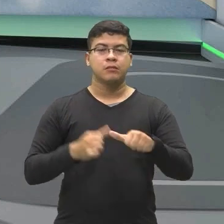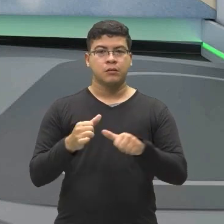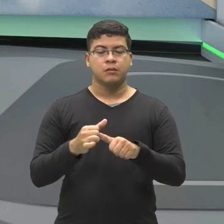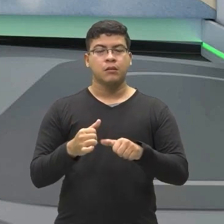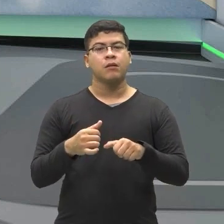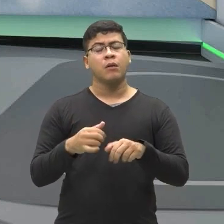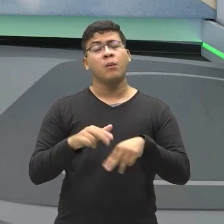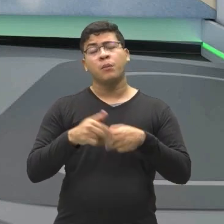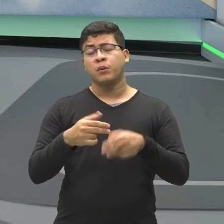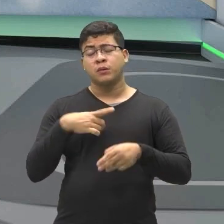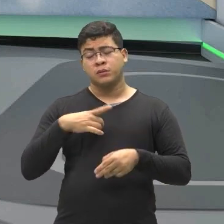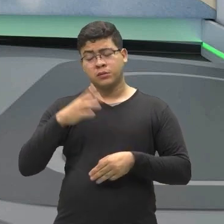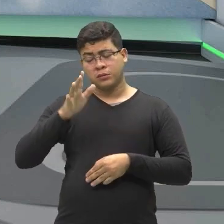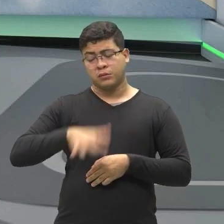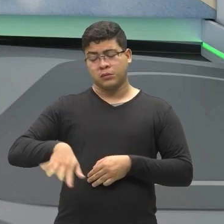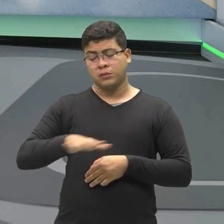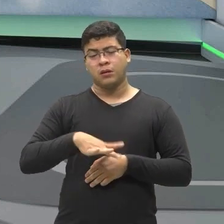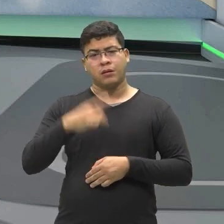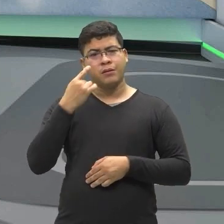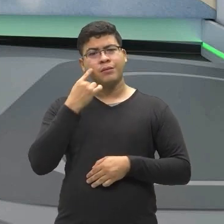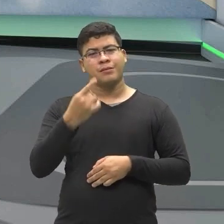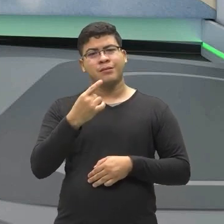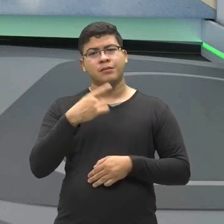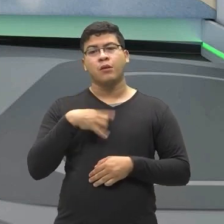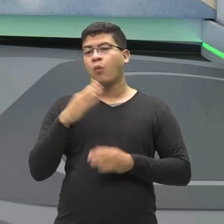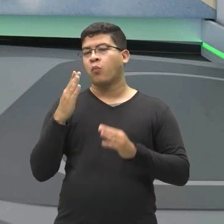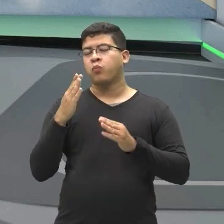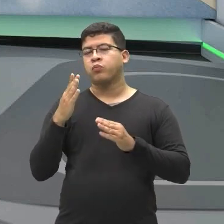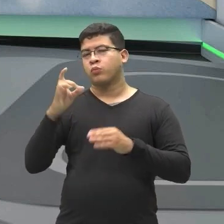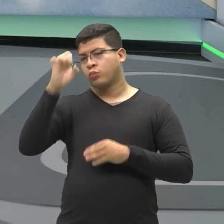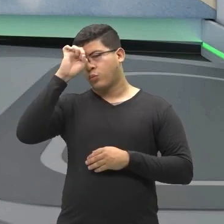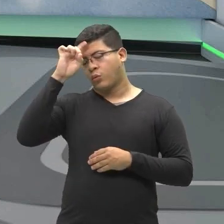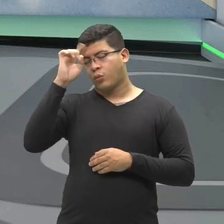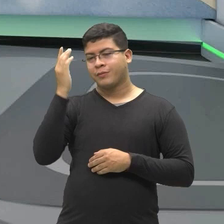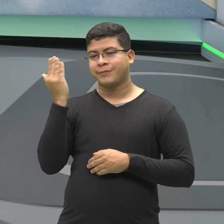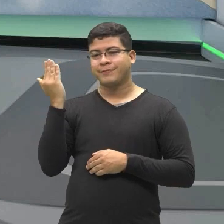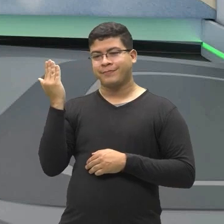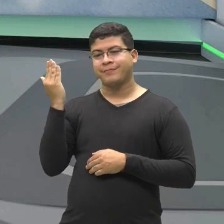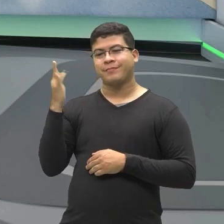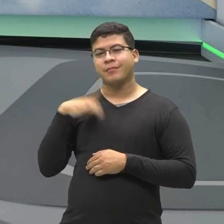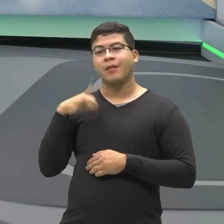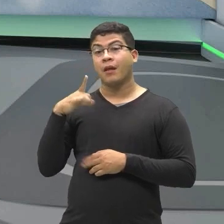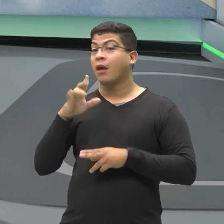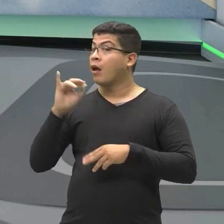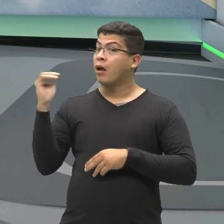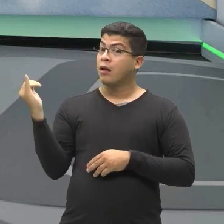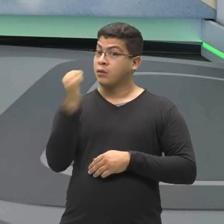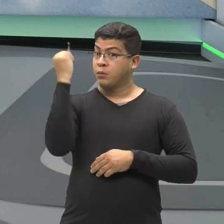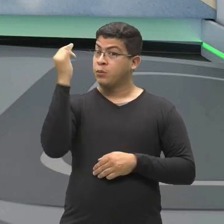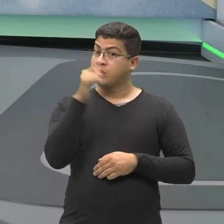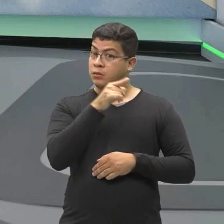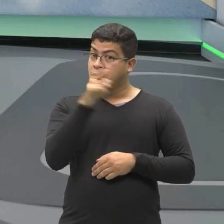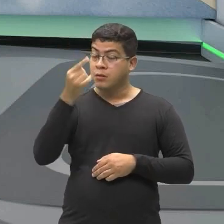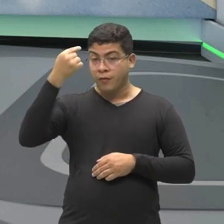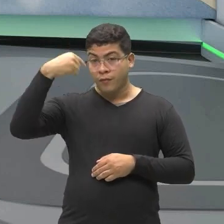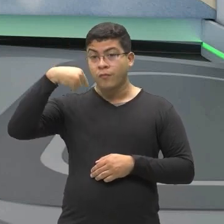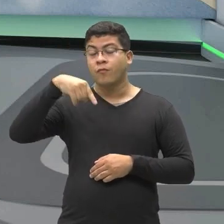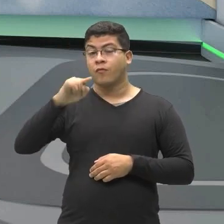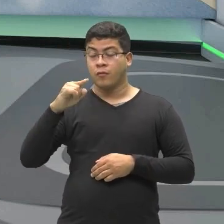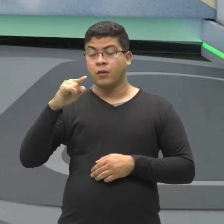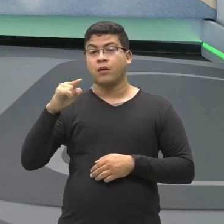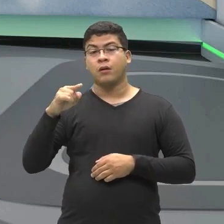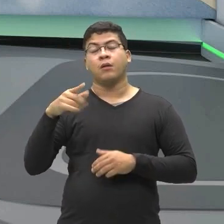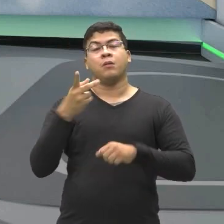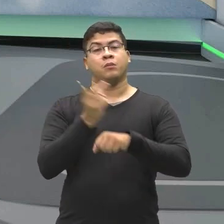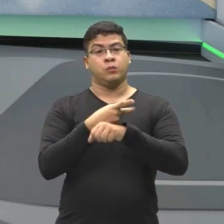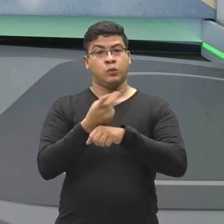também numa representação de um hospital, né, para a gente ressaltar a importância de procurar um auxílio médico. Se